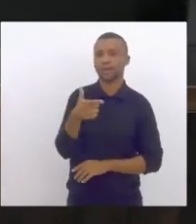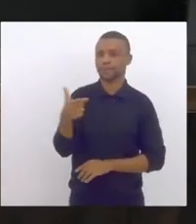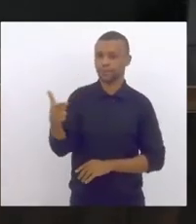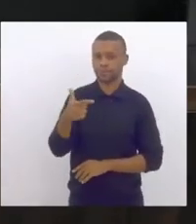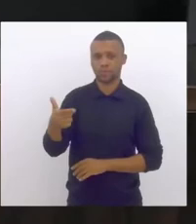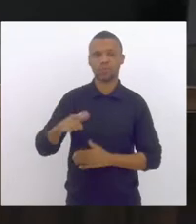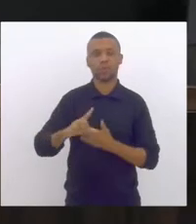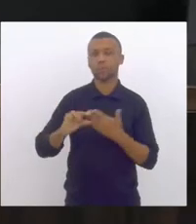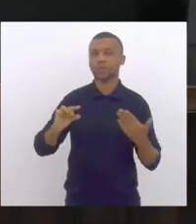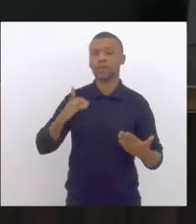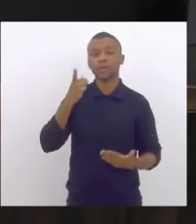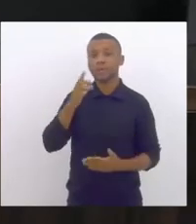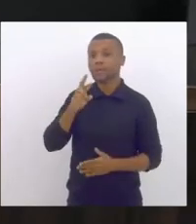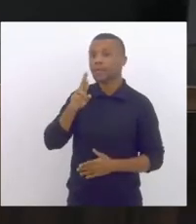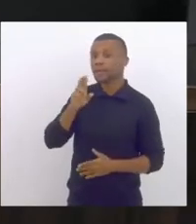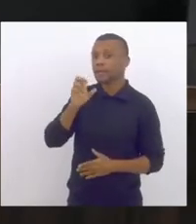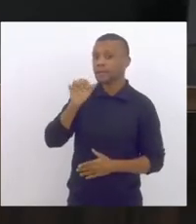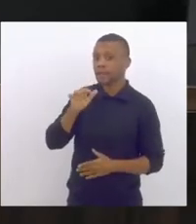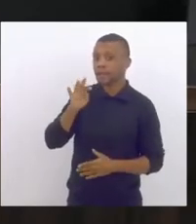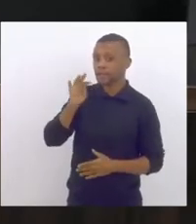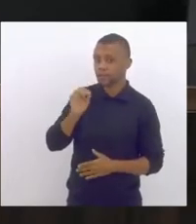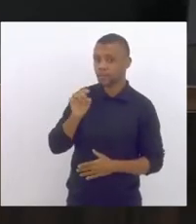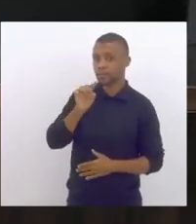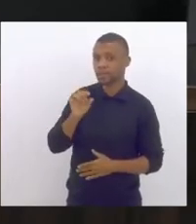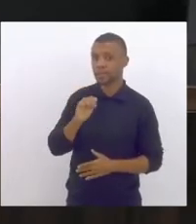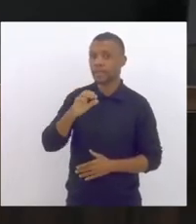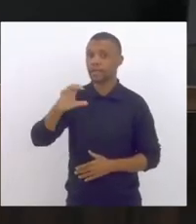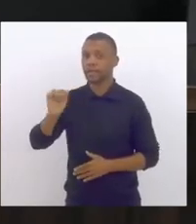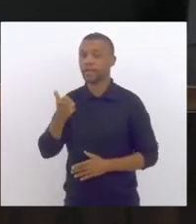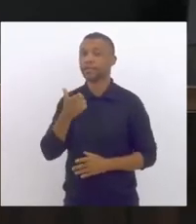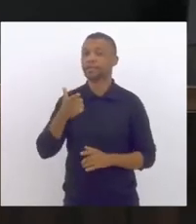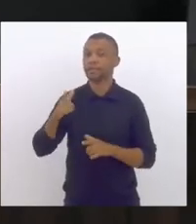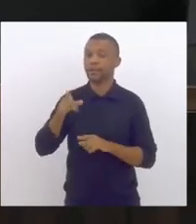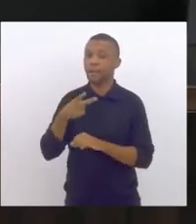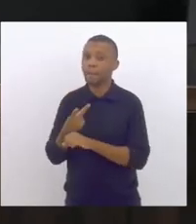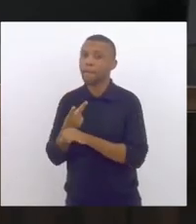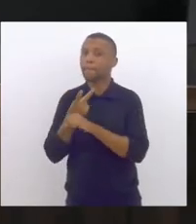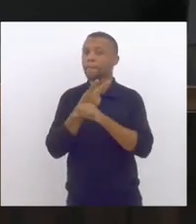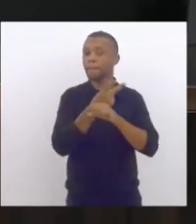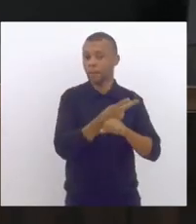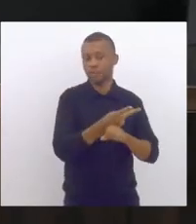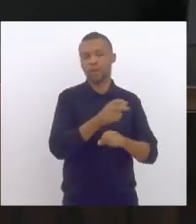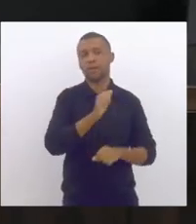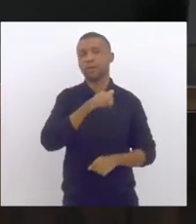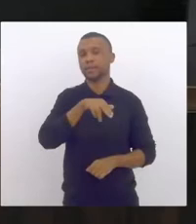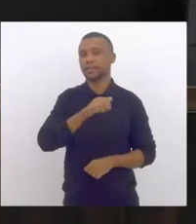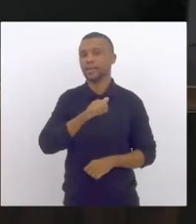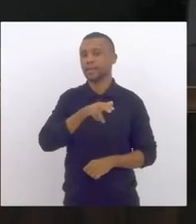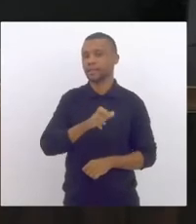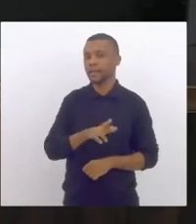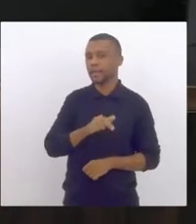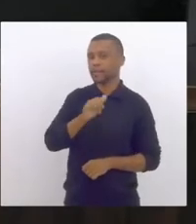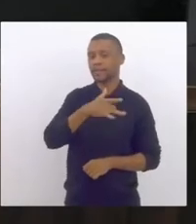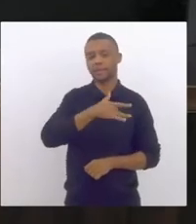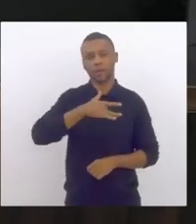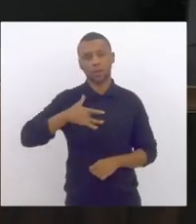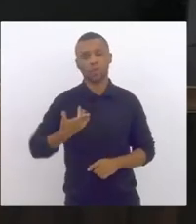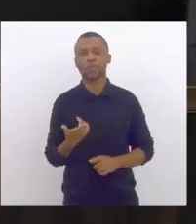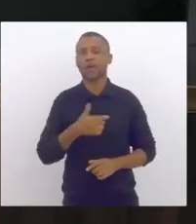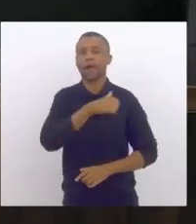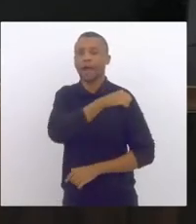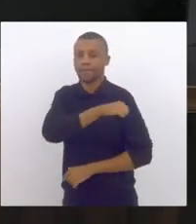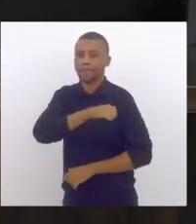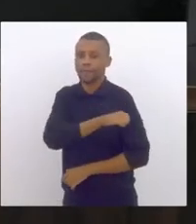autoria do deputado Renato Zaca, que concede o prêmio Ana Nery de Saúde à enfermeira Ana Paula Faturi